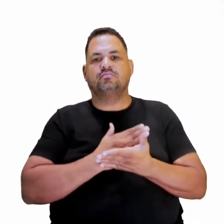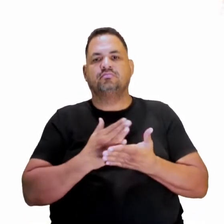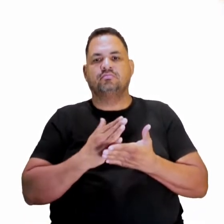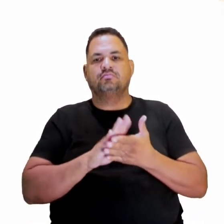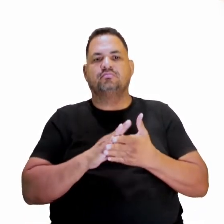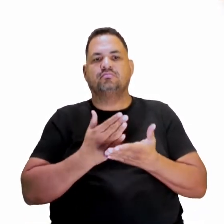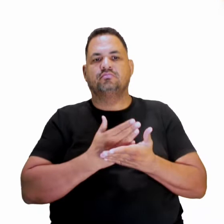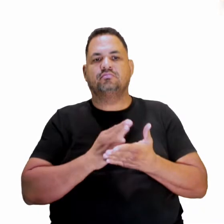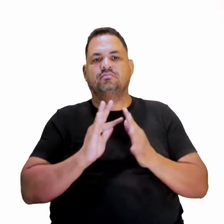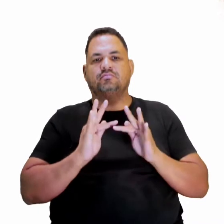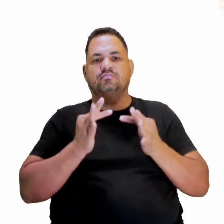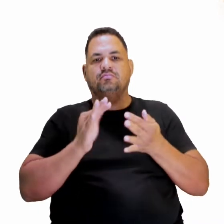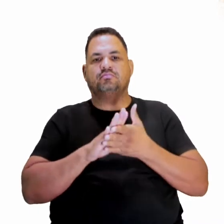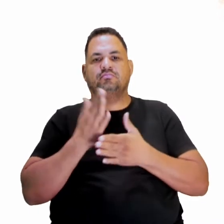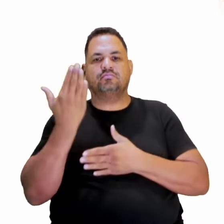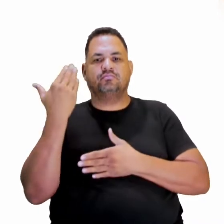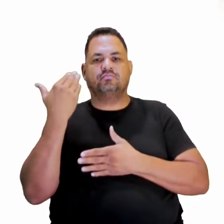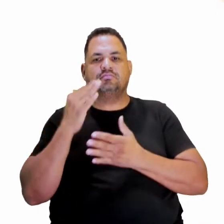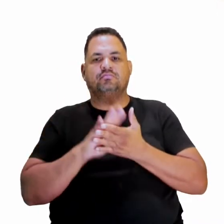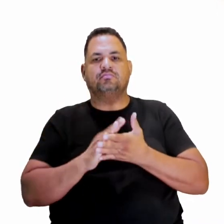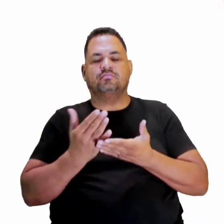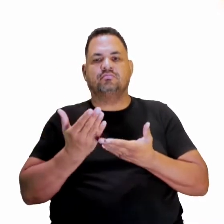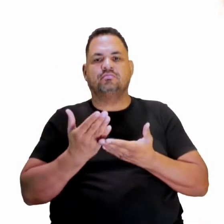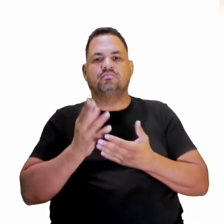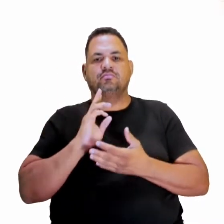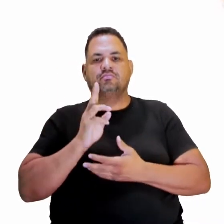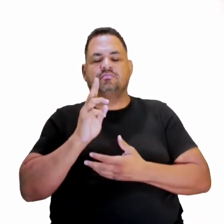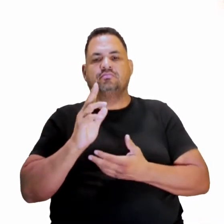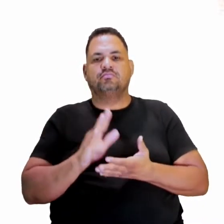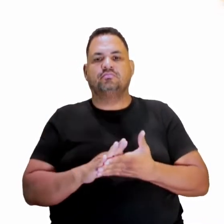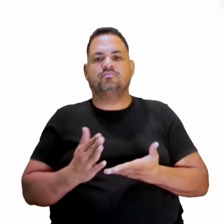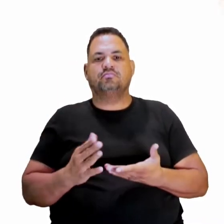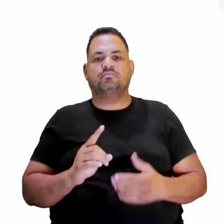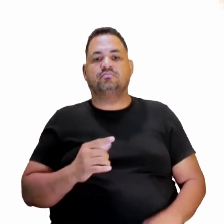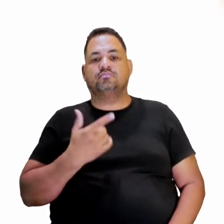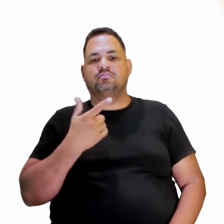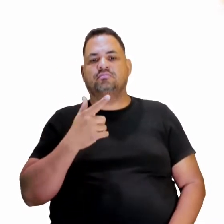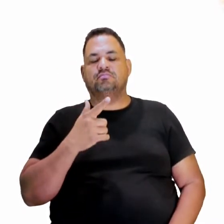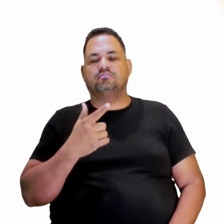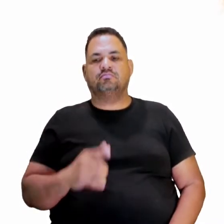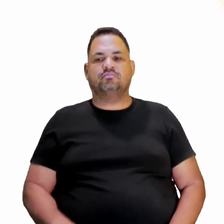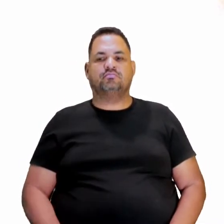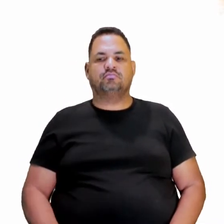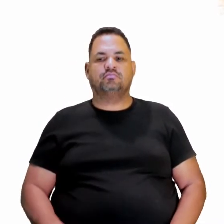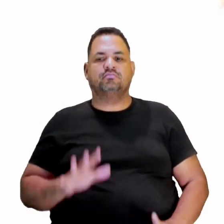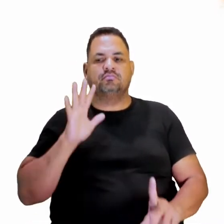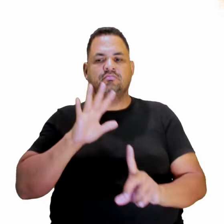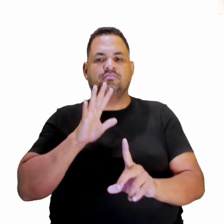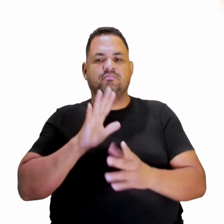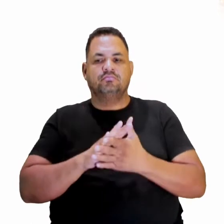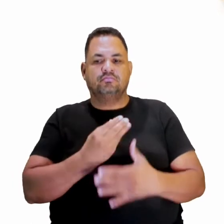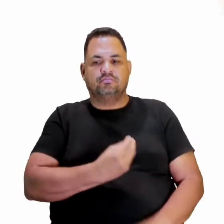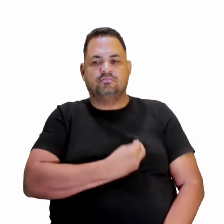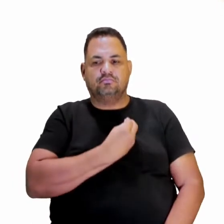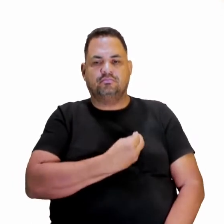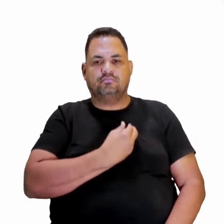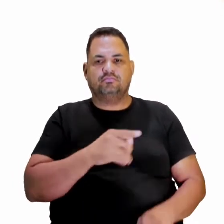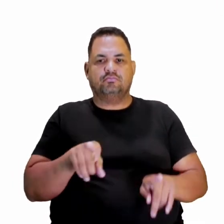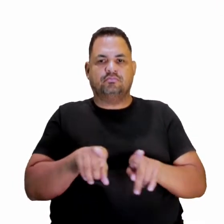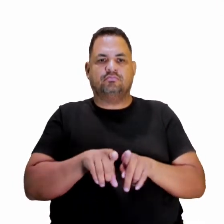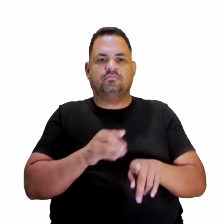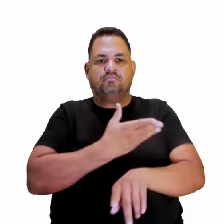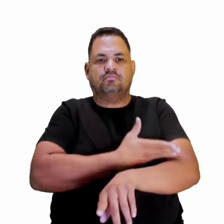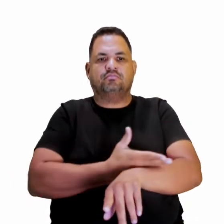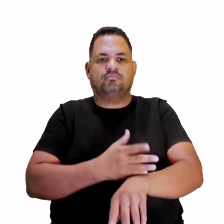e terminaram no passado, sempre no passado. Não tem mais nenhuma influência no presente, assim como ações